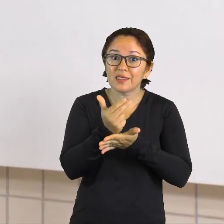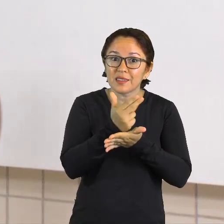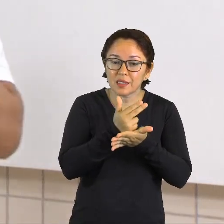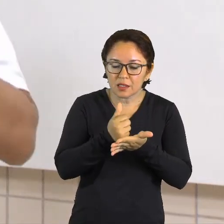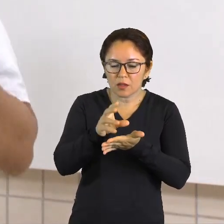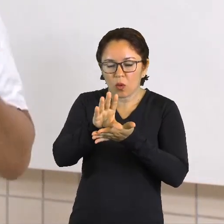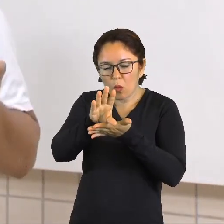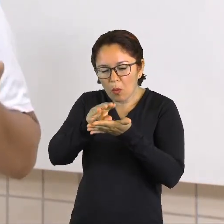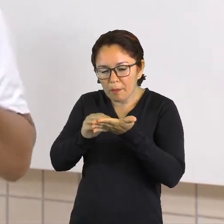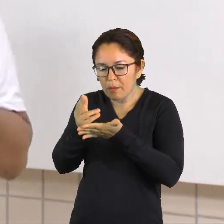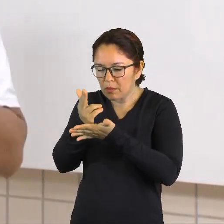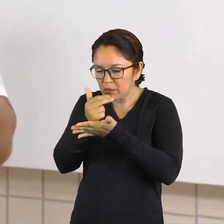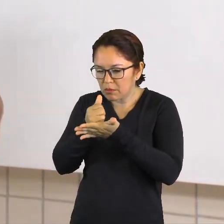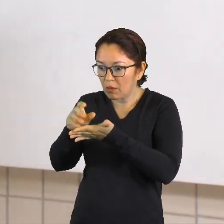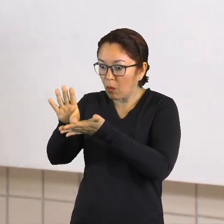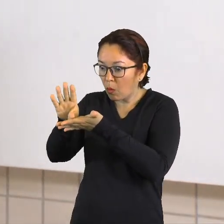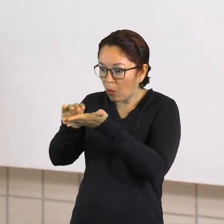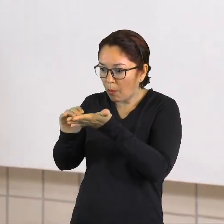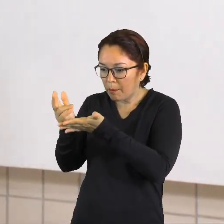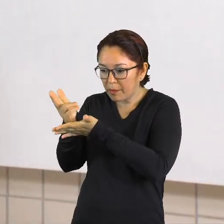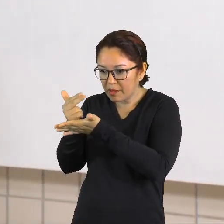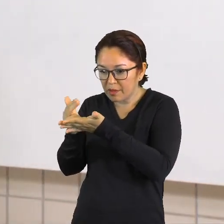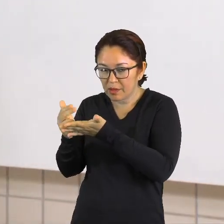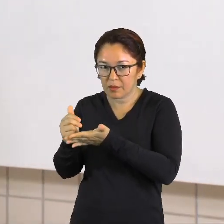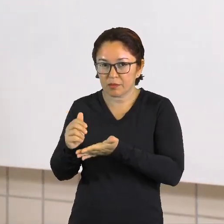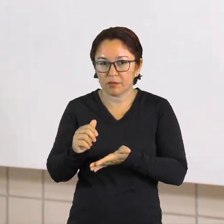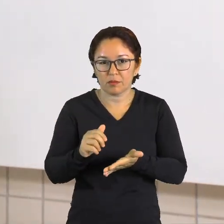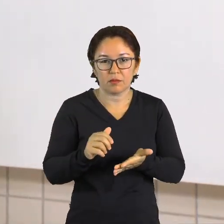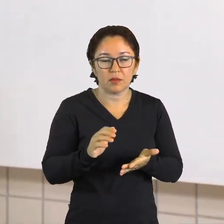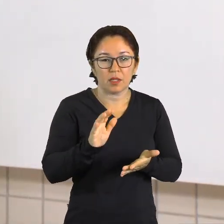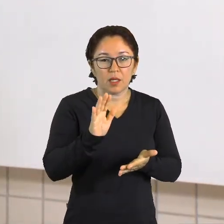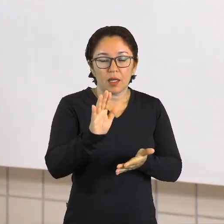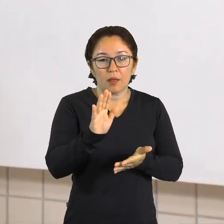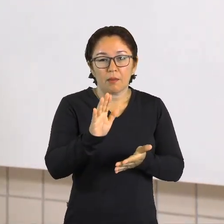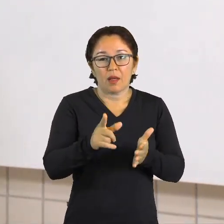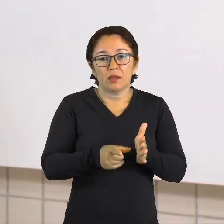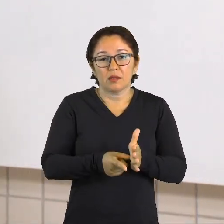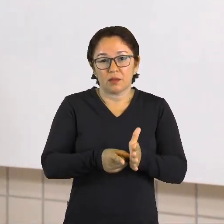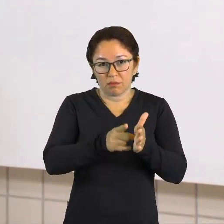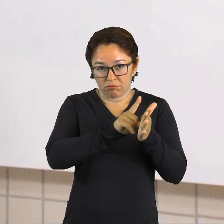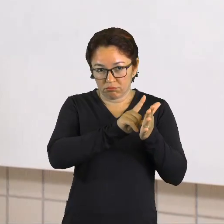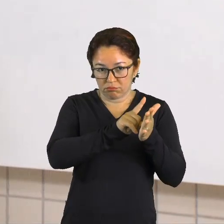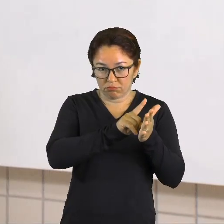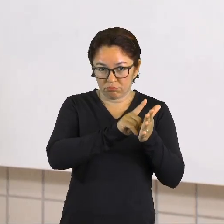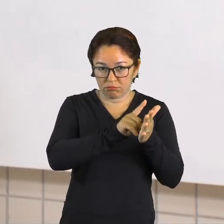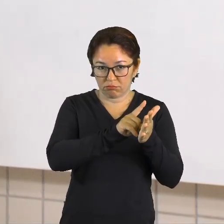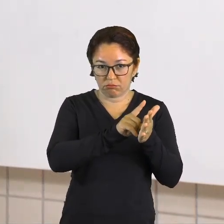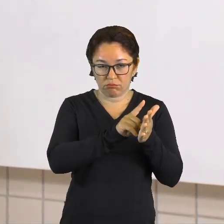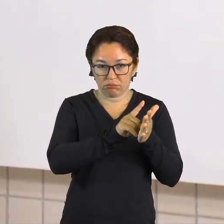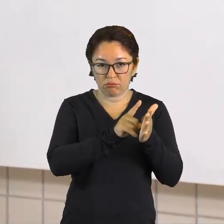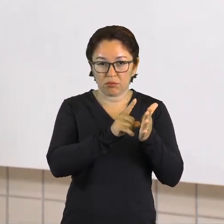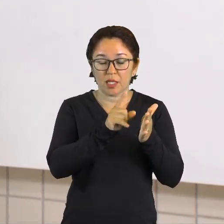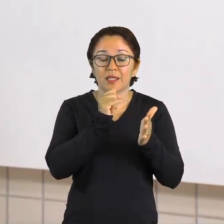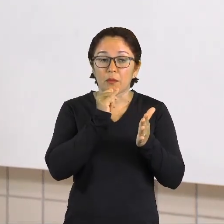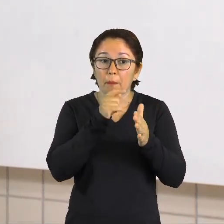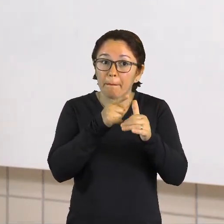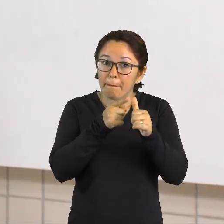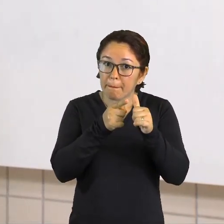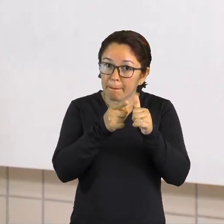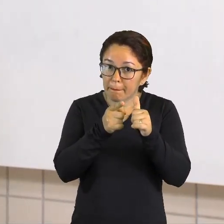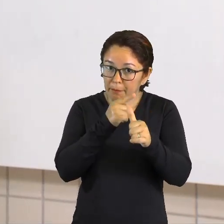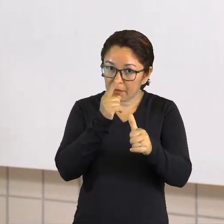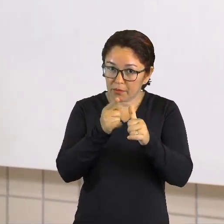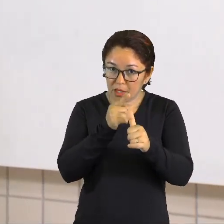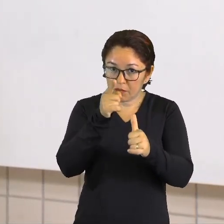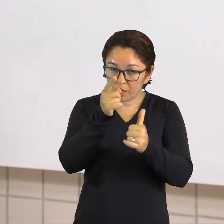da gente explicar o que é enredo, vamos entender como que tem que fazer a 2. Você vai desenhar. Você vai fazer as etapas ali,